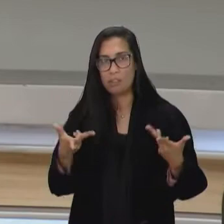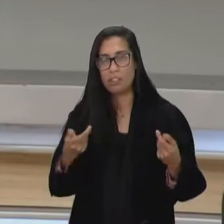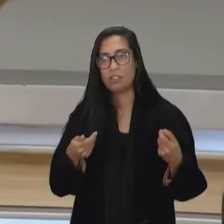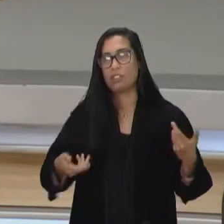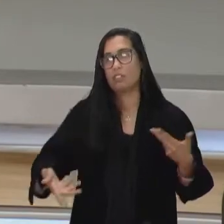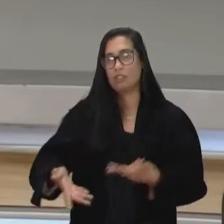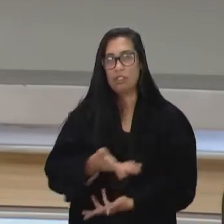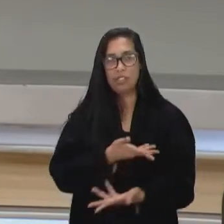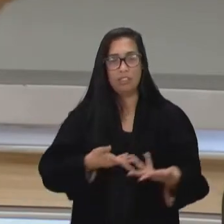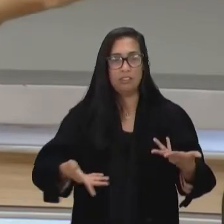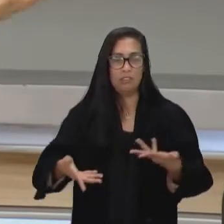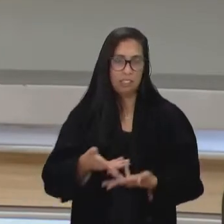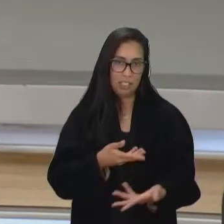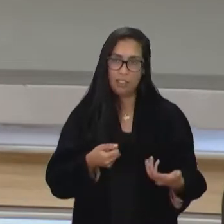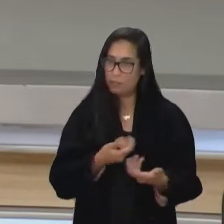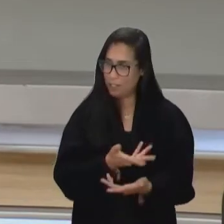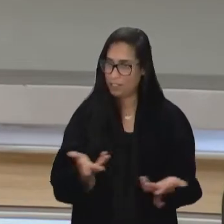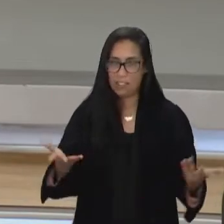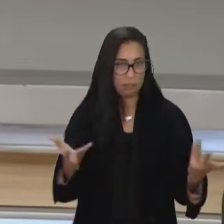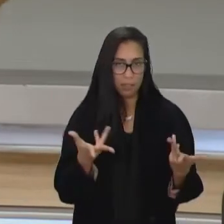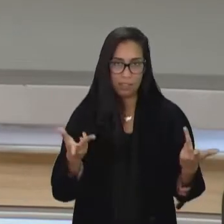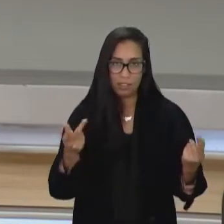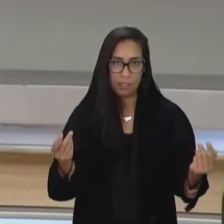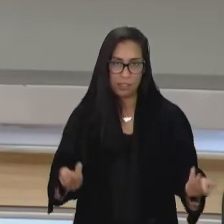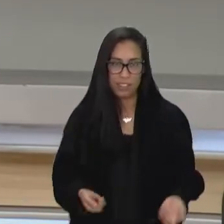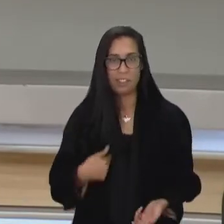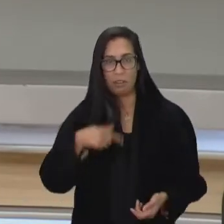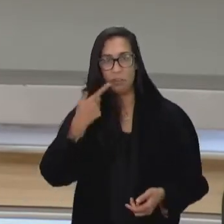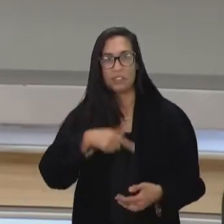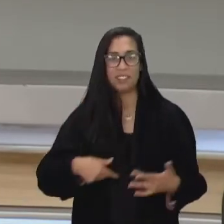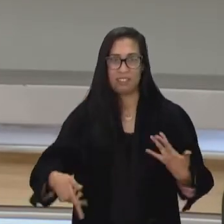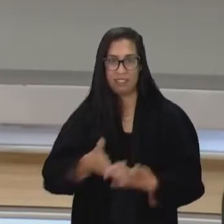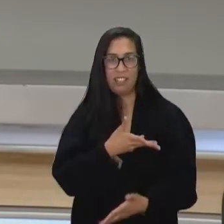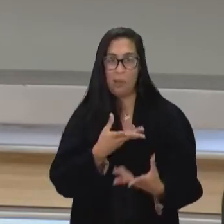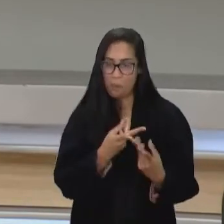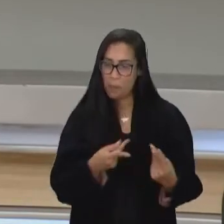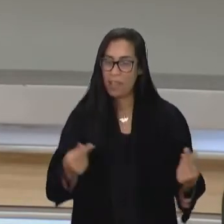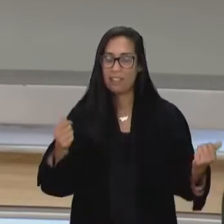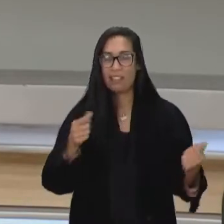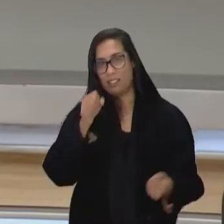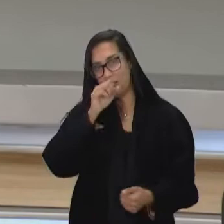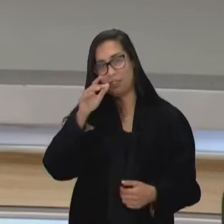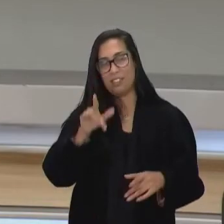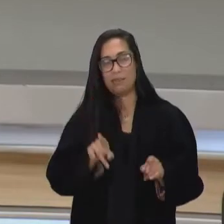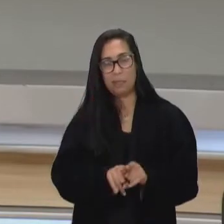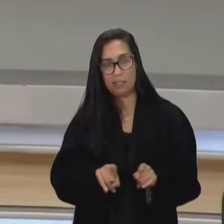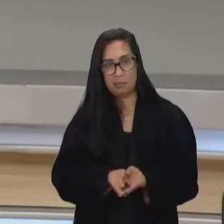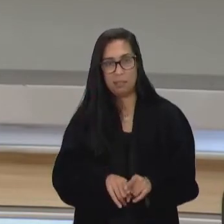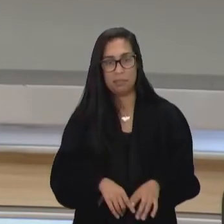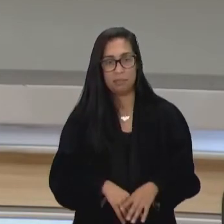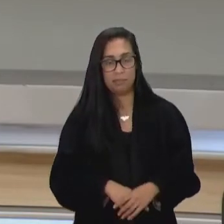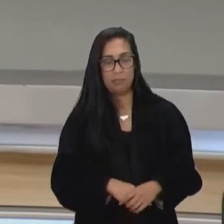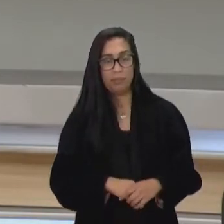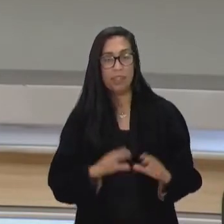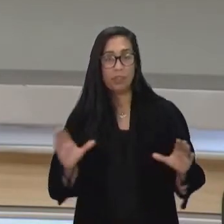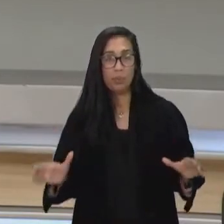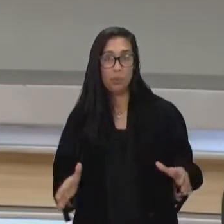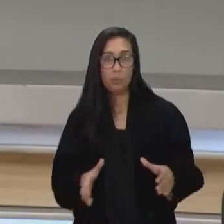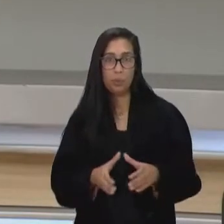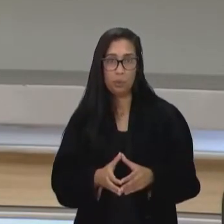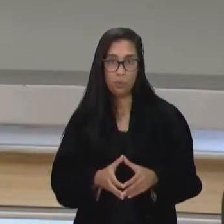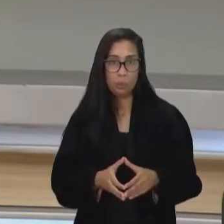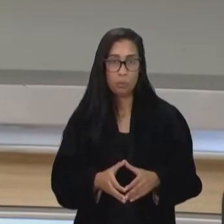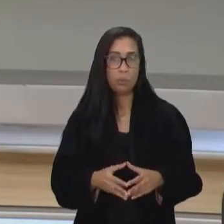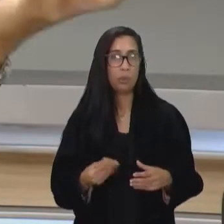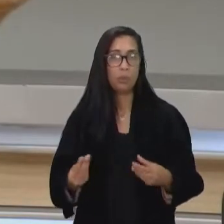pessoas, como eu estou fazendo agora, entrando em contato com vocês, entrando em contato com a realidade de vocês. E aí, esse negócio da equipe, isso pode